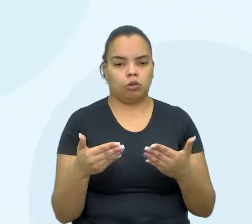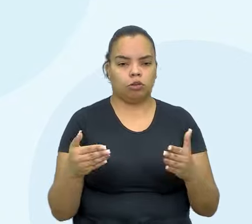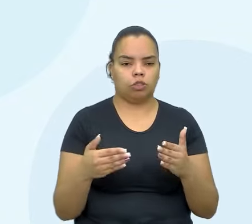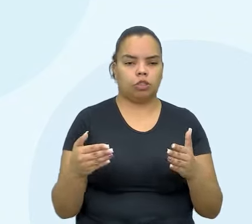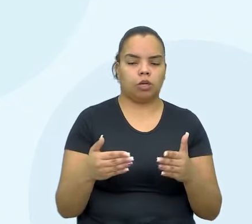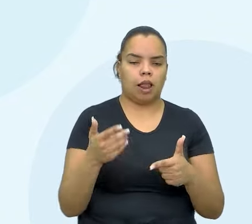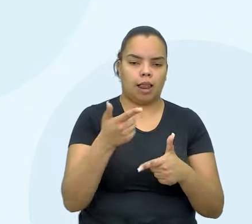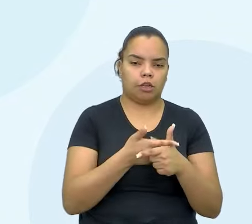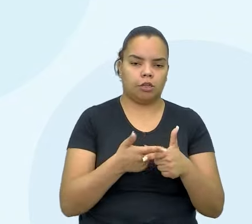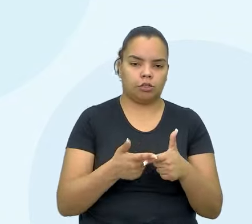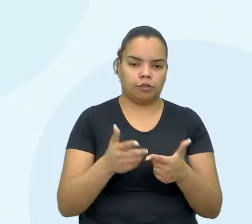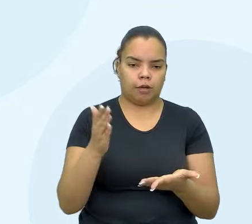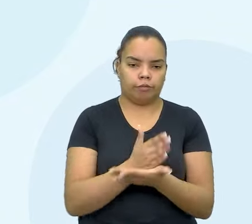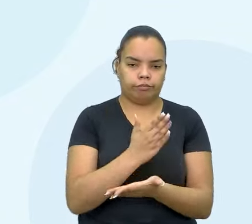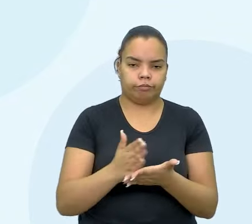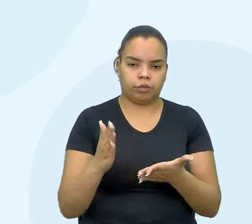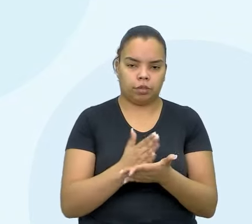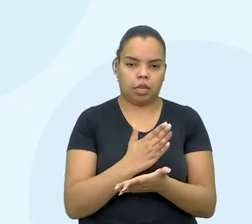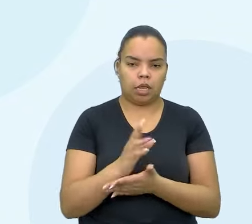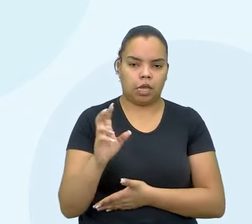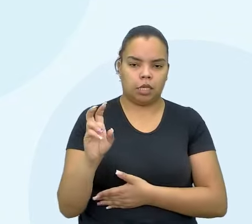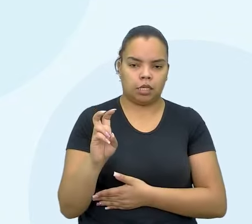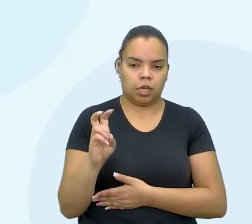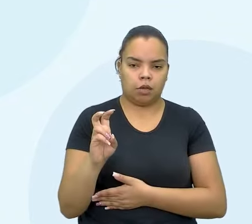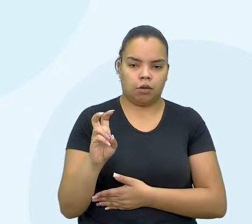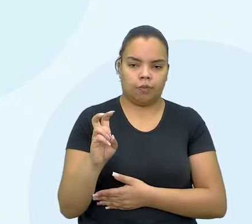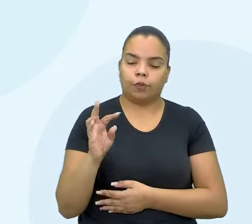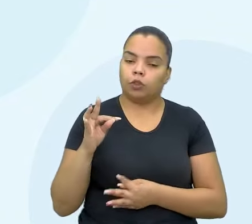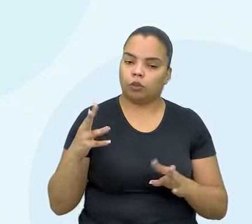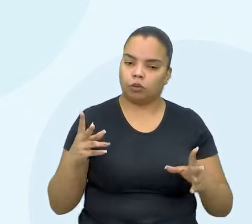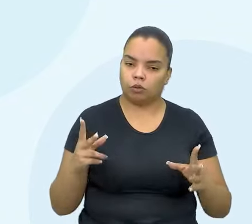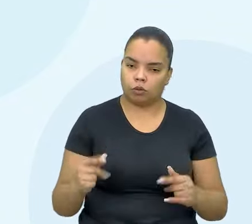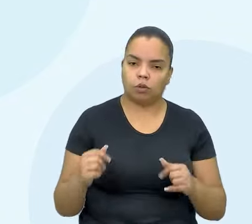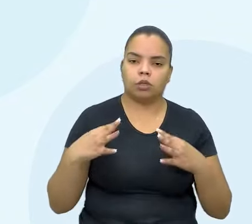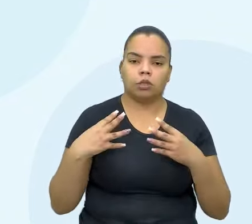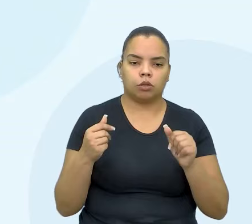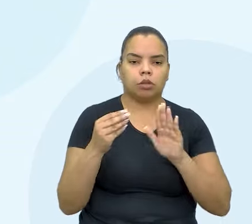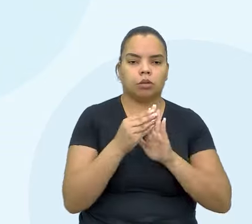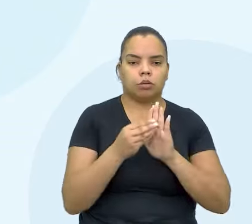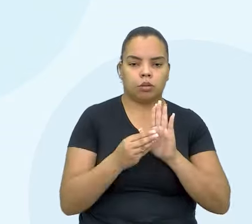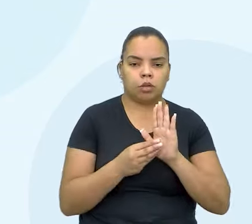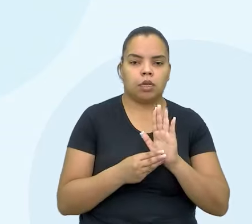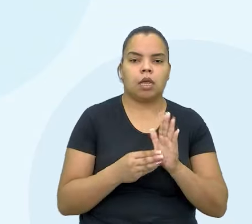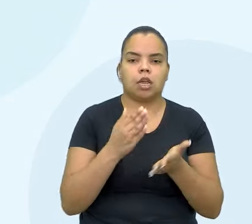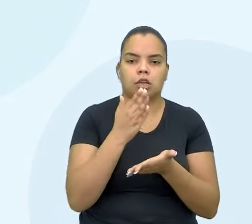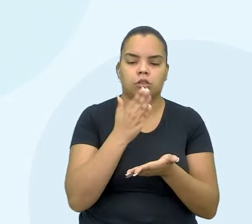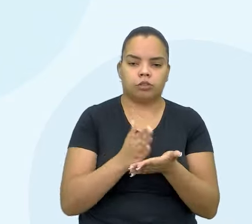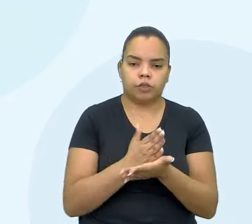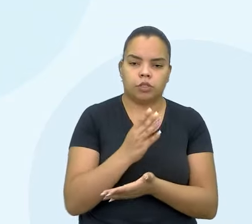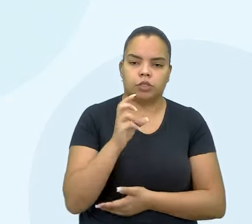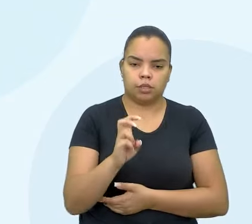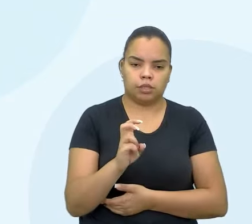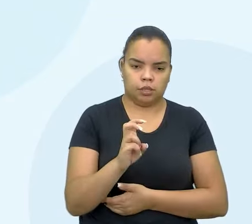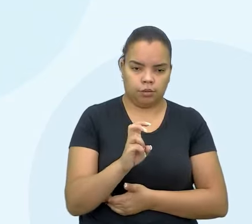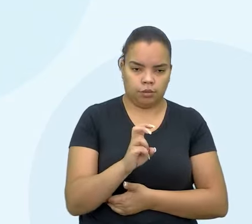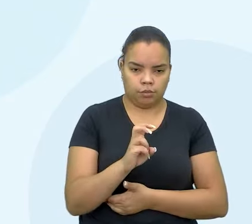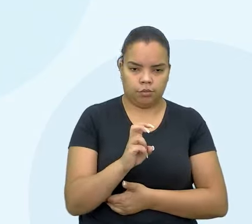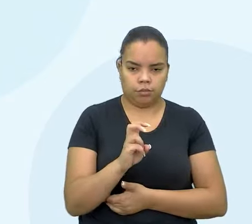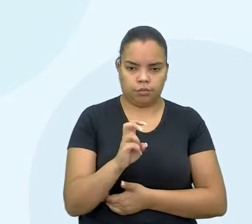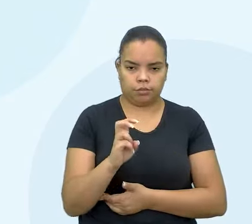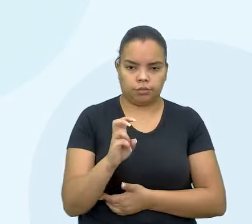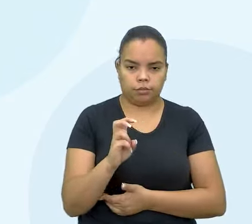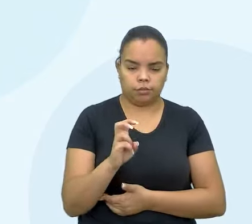como vocês já sabem, em 5 componentes. Todas as unidades curriculares, elas são divididas em 5 componentes, tá? E cada